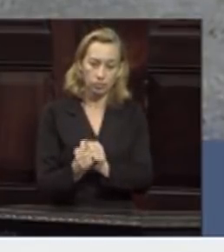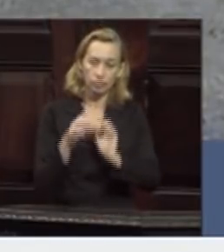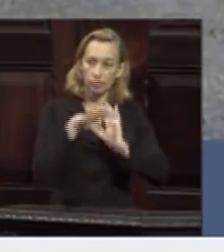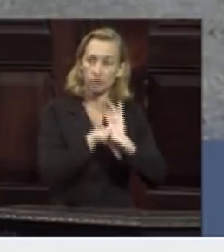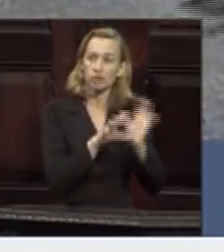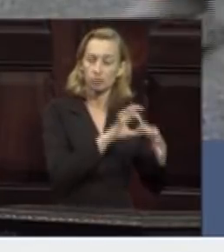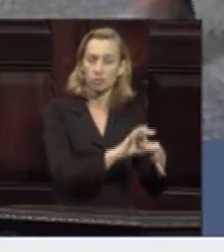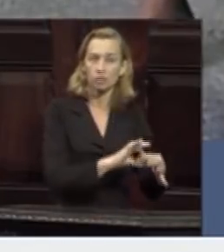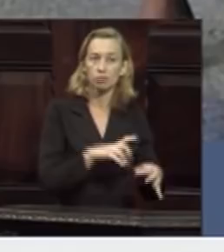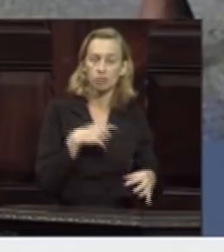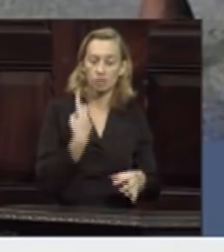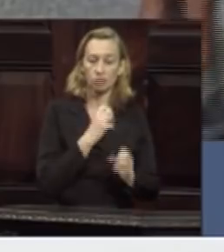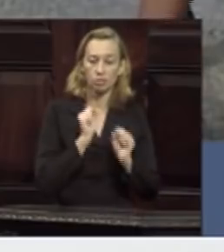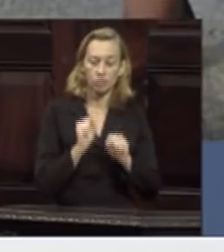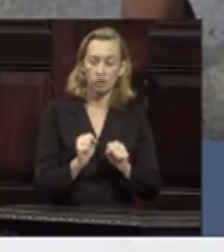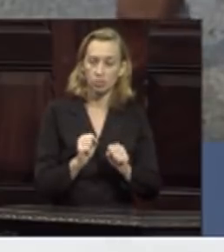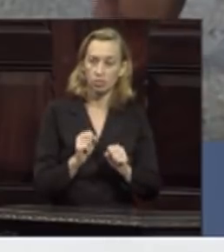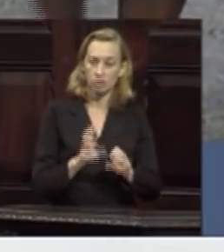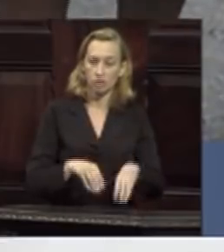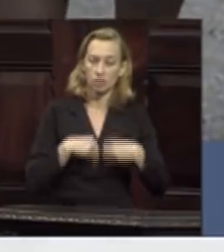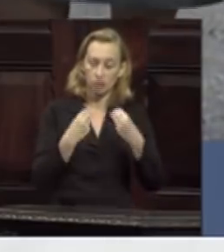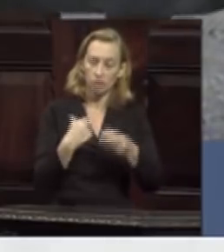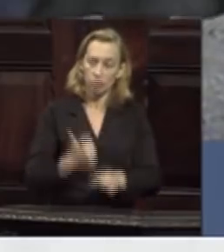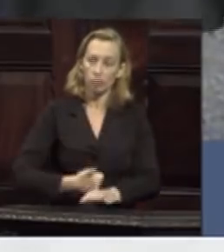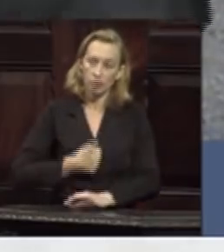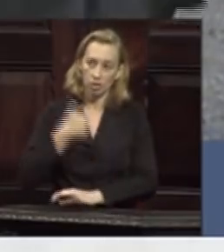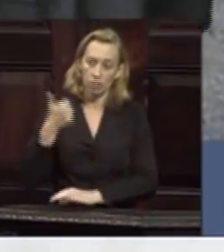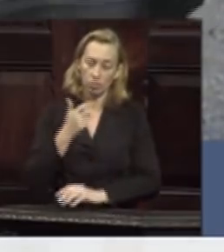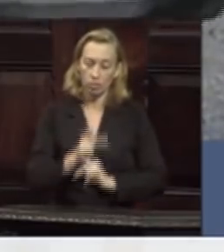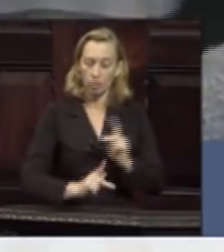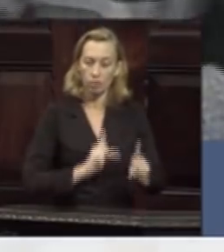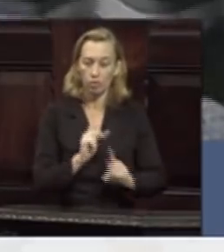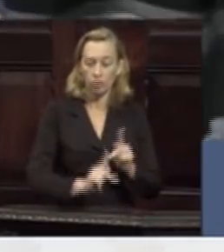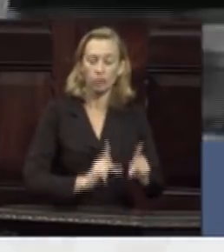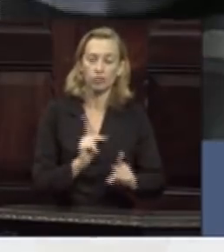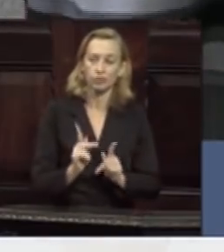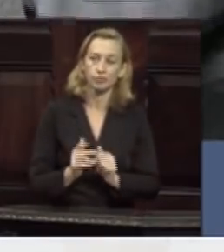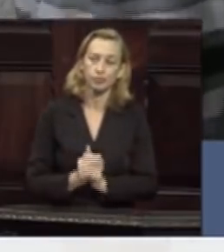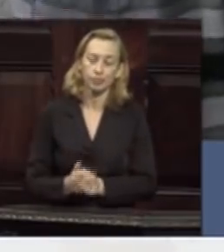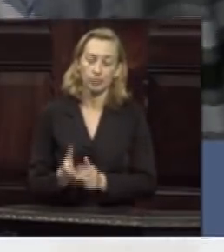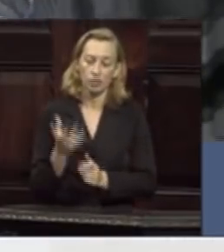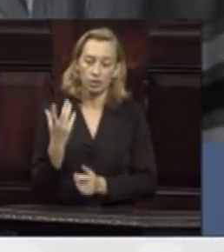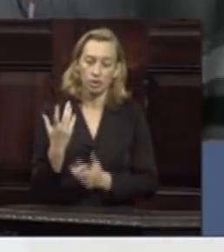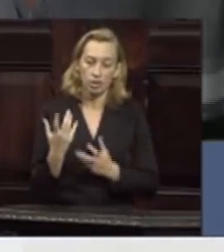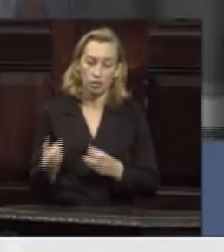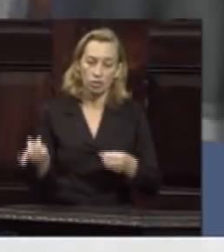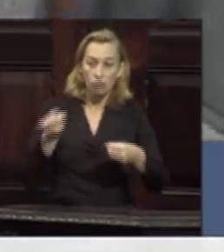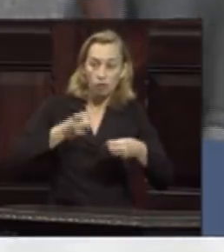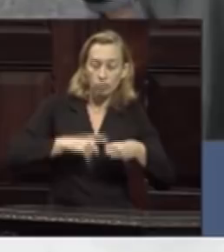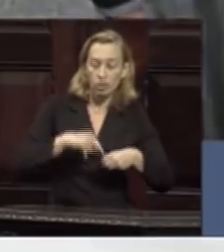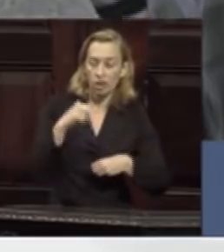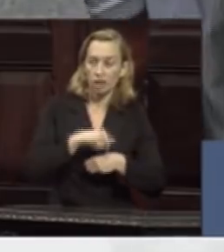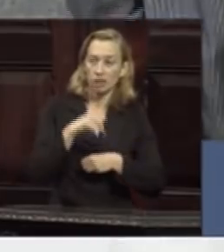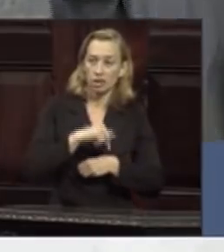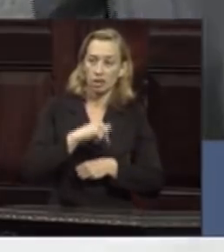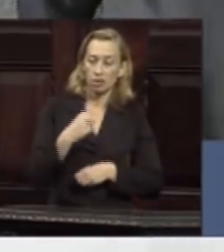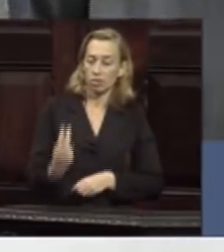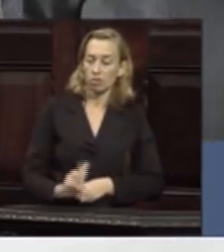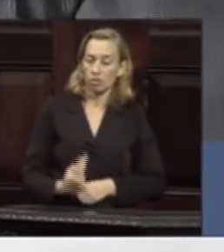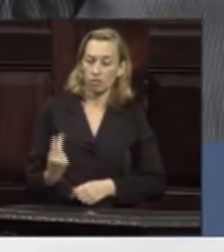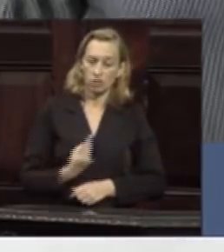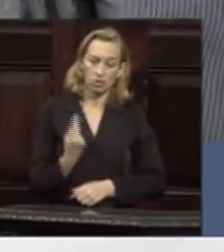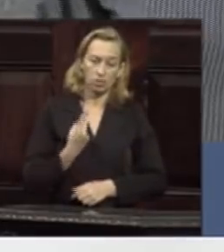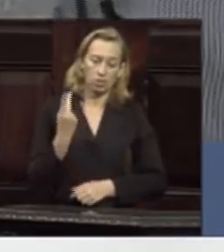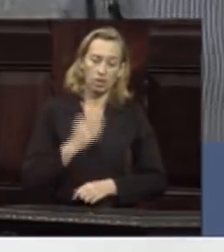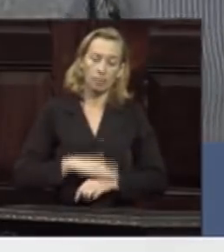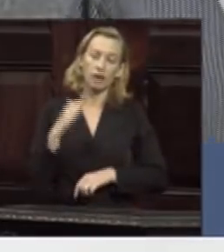para que a gente possa garantir o time para até o dia 4 de abril, votar aqui e ter a sanção governamental. Por isso,